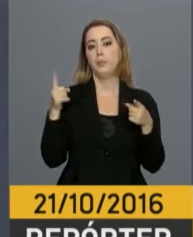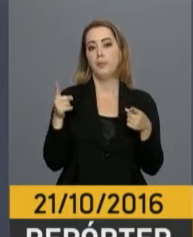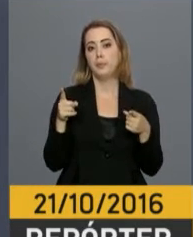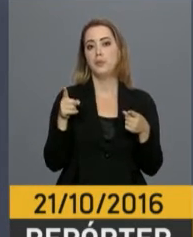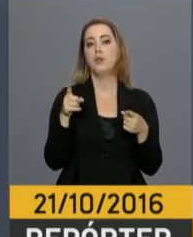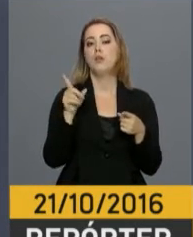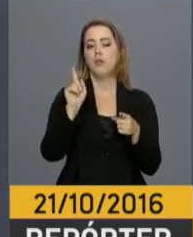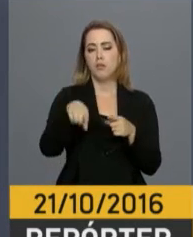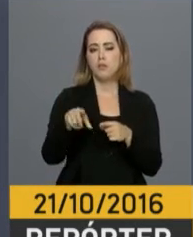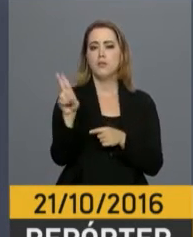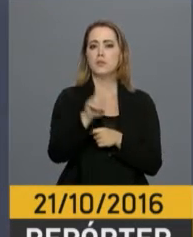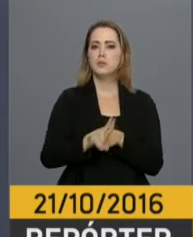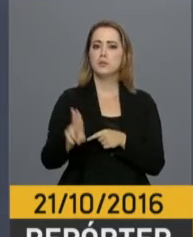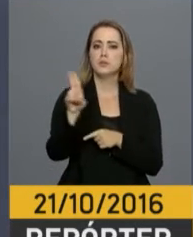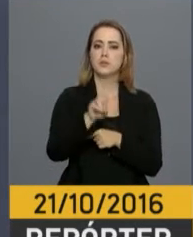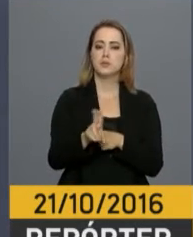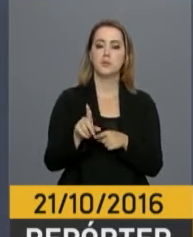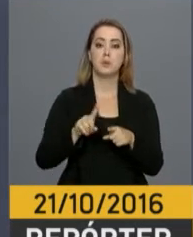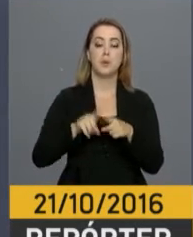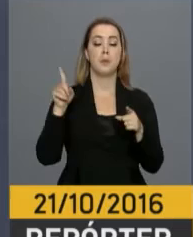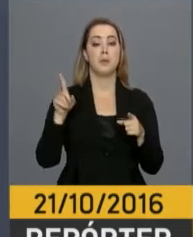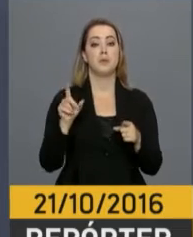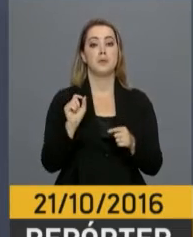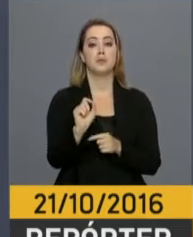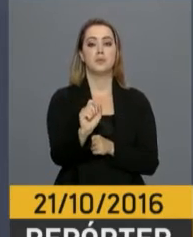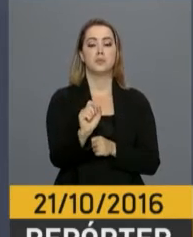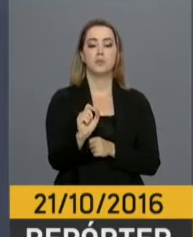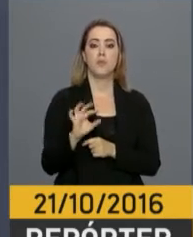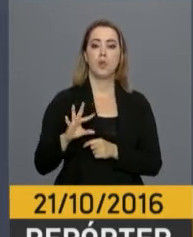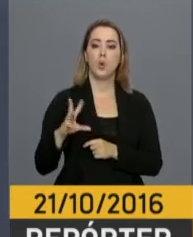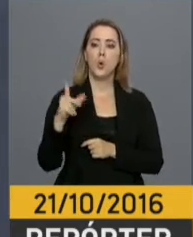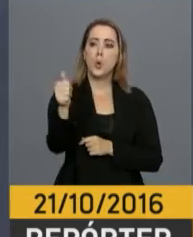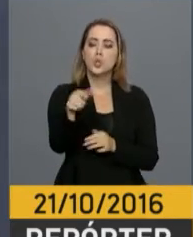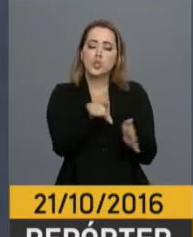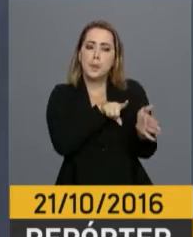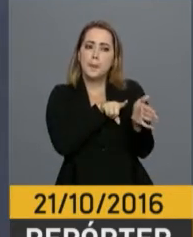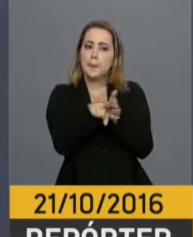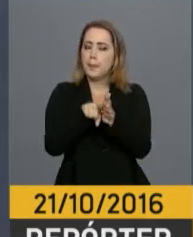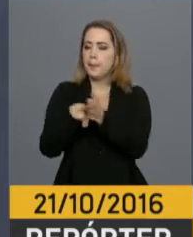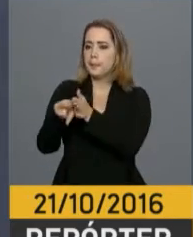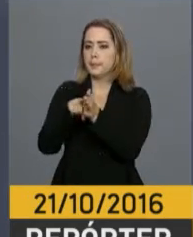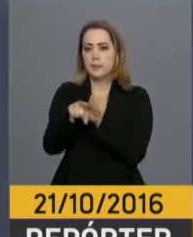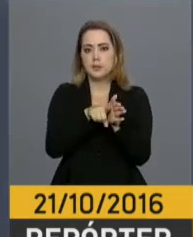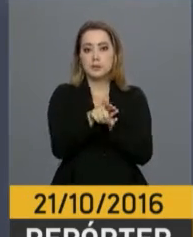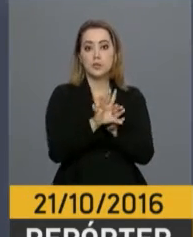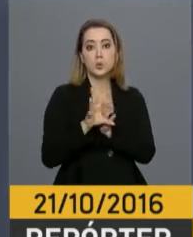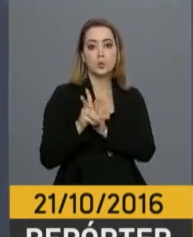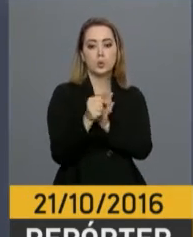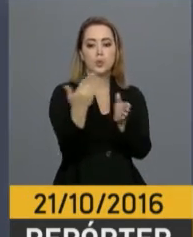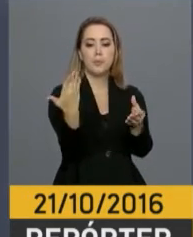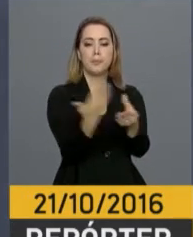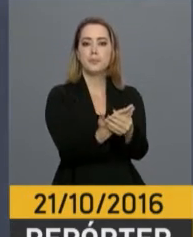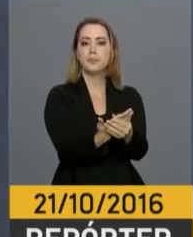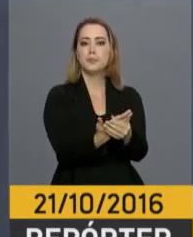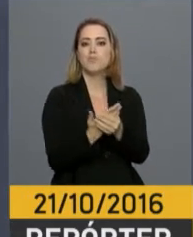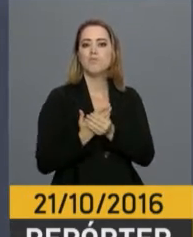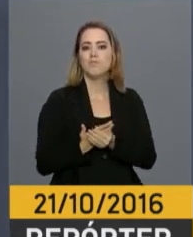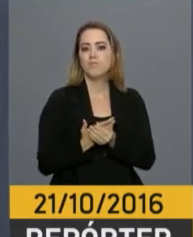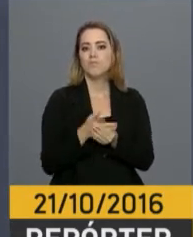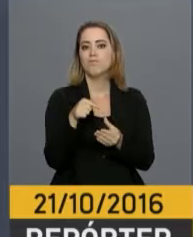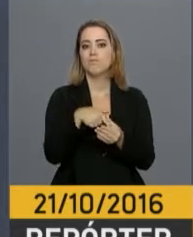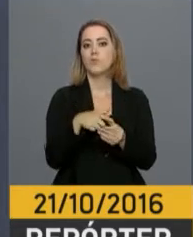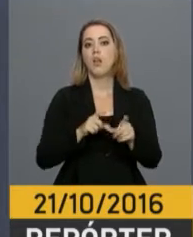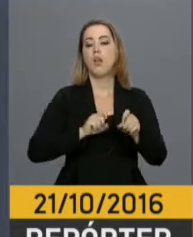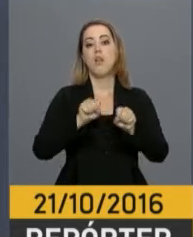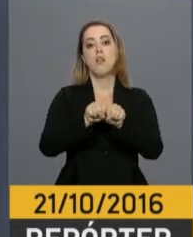De maneira a se fazer toda uma investigação, toda a documentação dessa investigação de